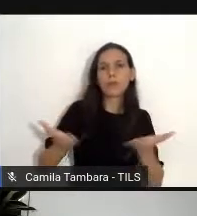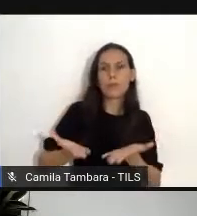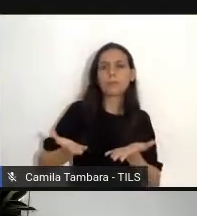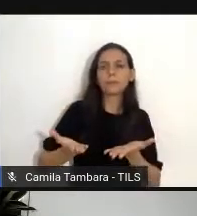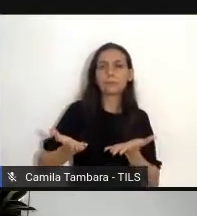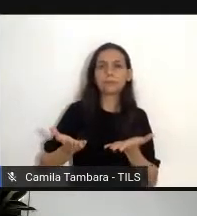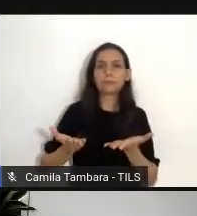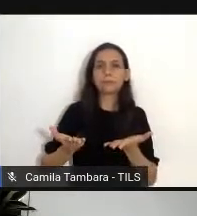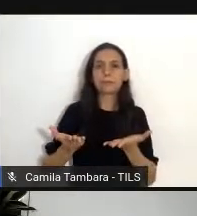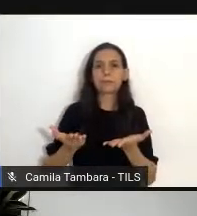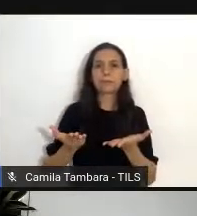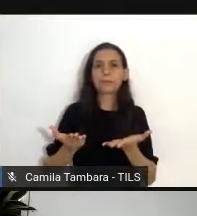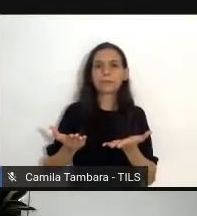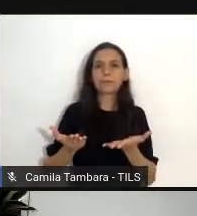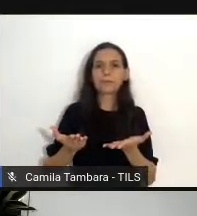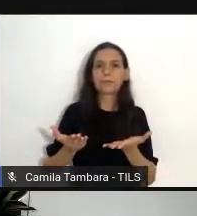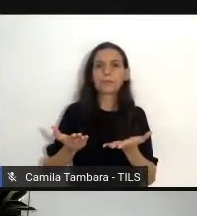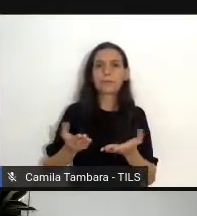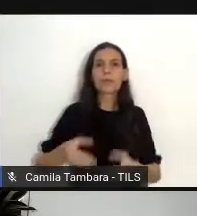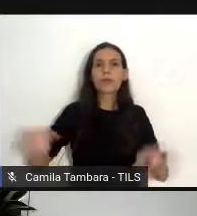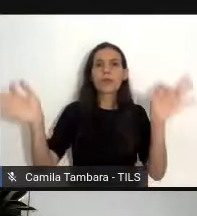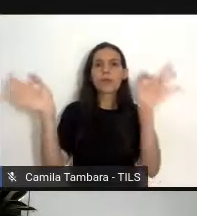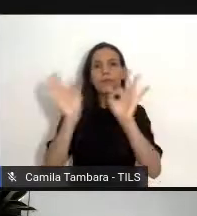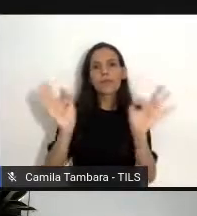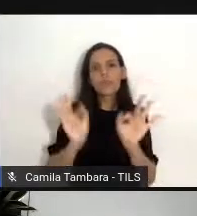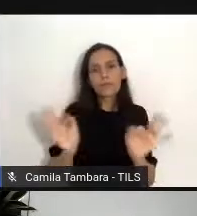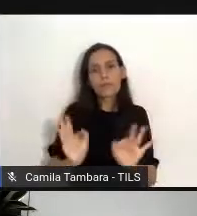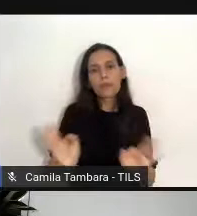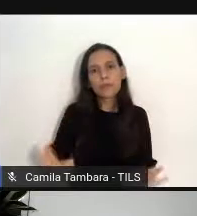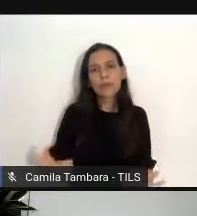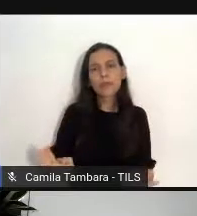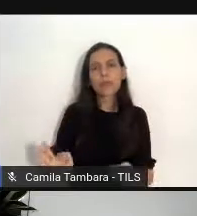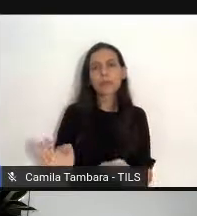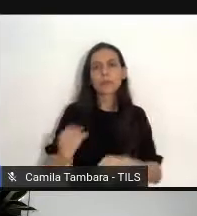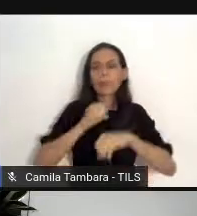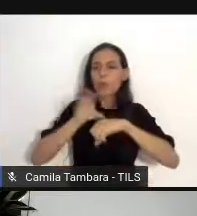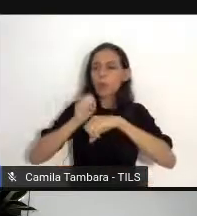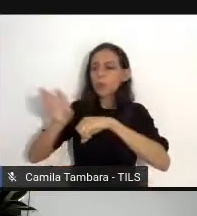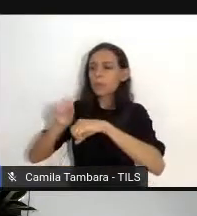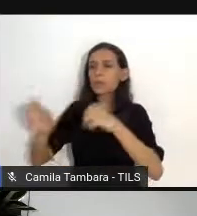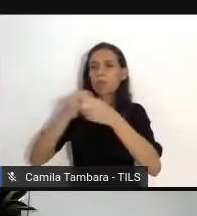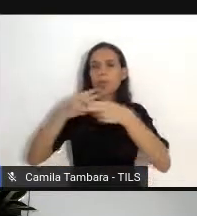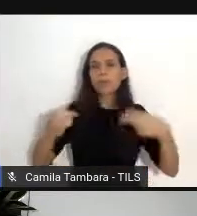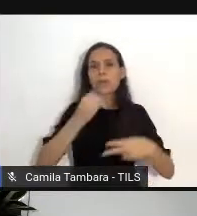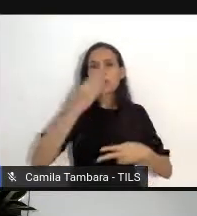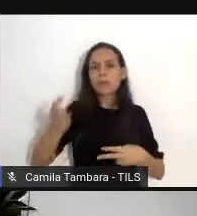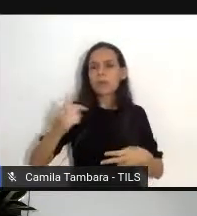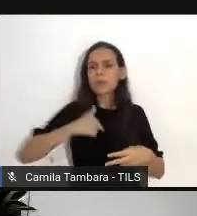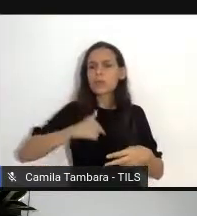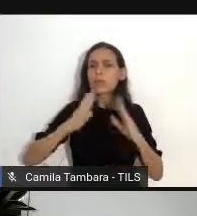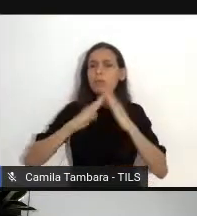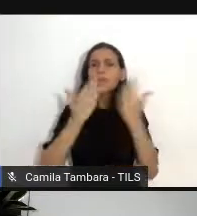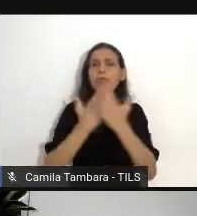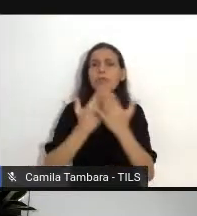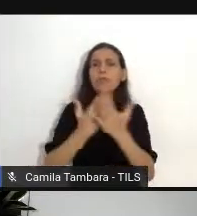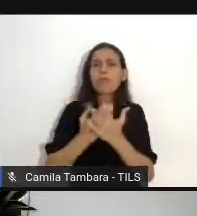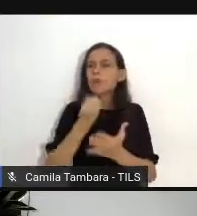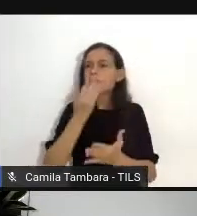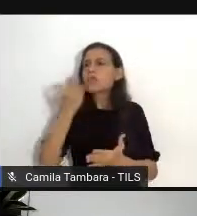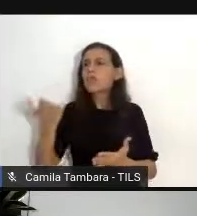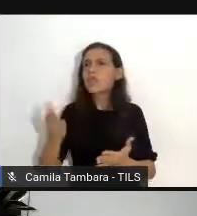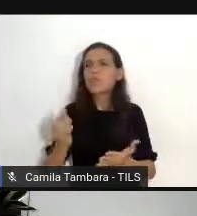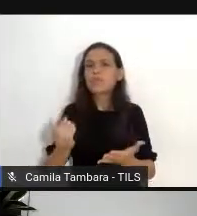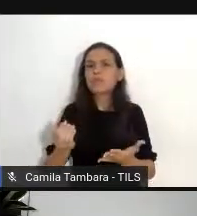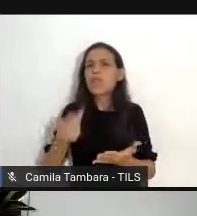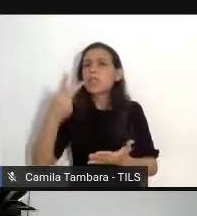e fico feliz por isso, realmente compartilhar boas práticas. O que deu certo na minha escola que pode dar certo na sua.